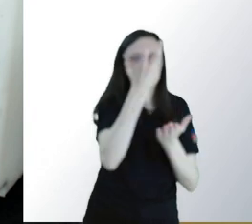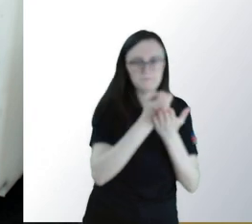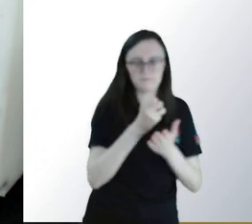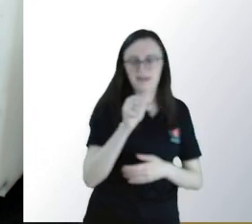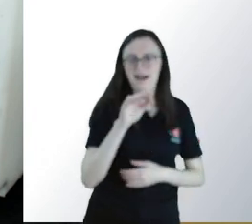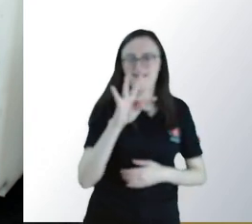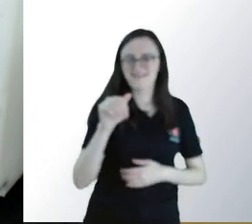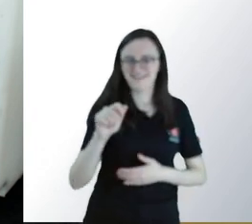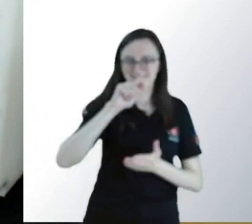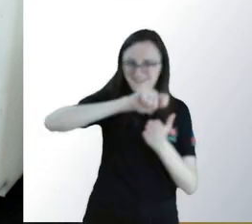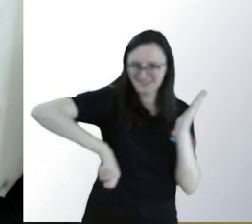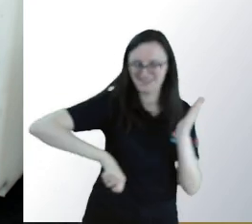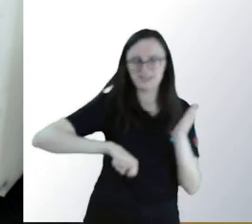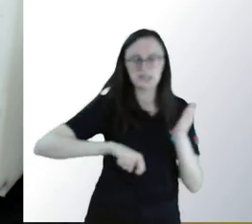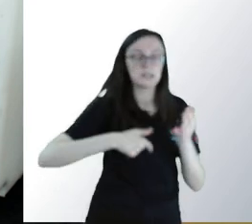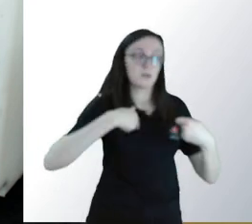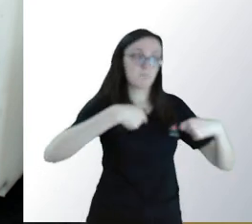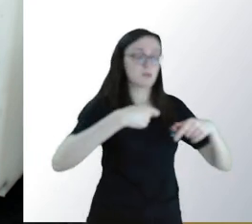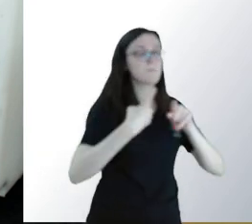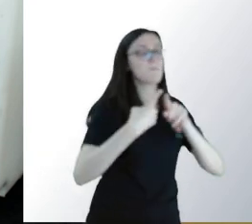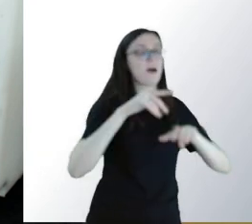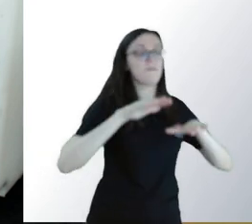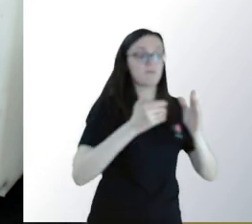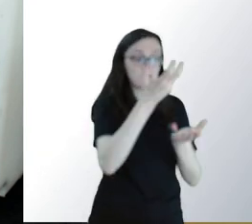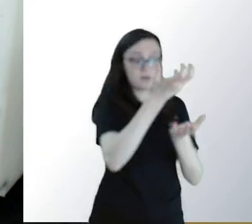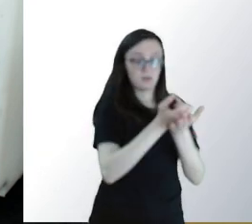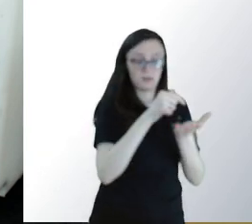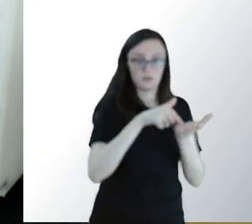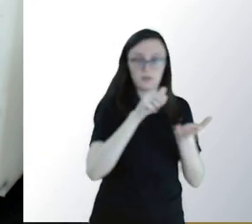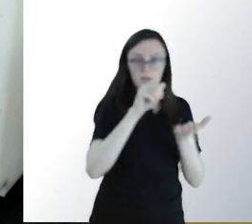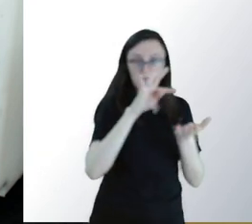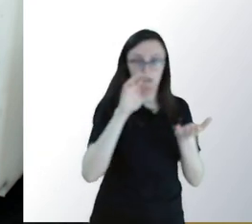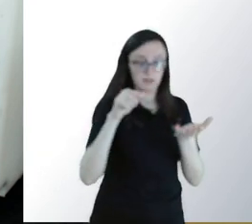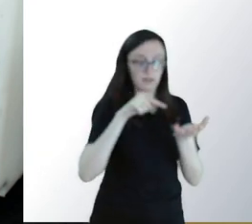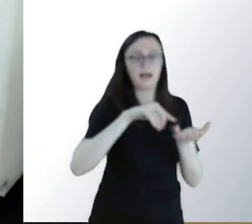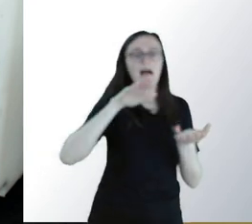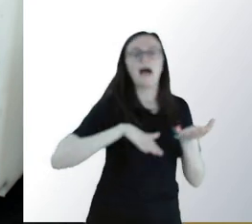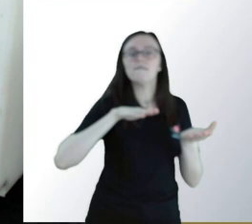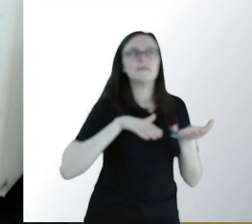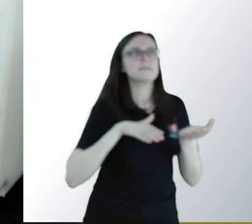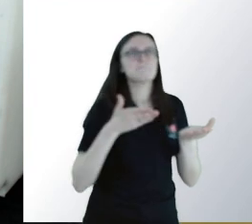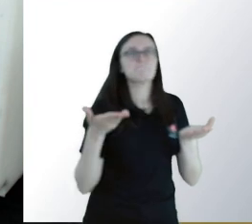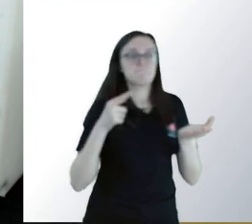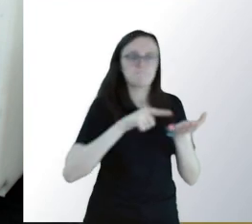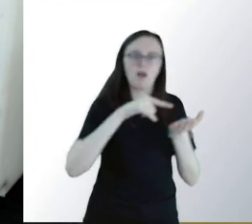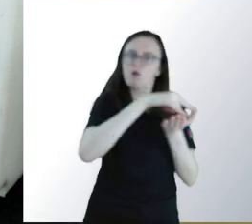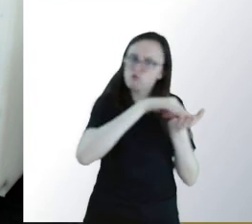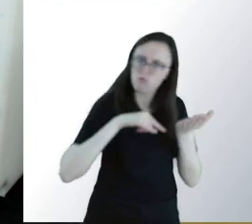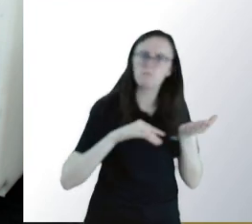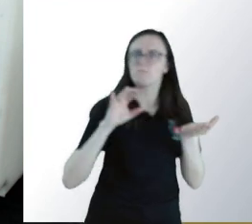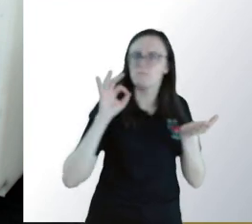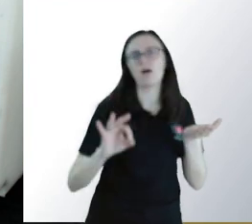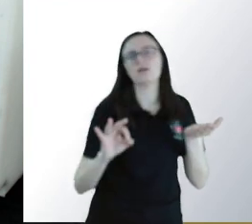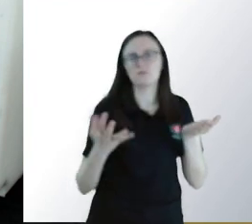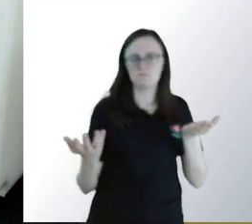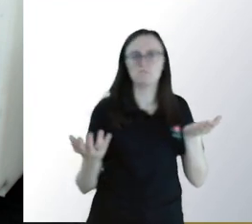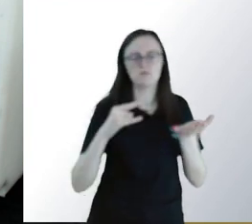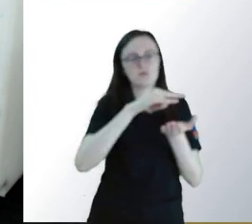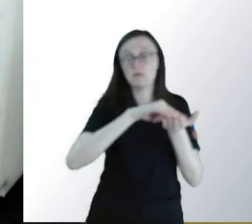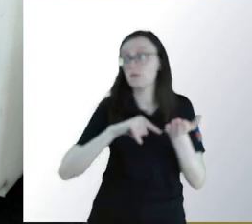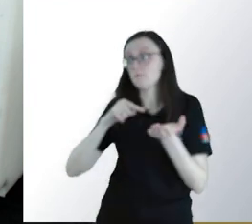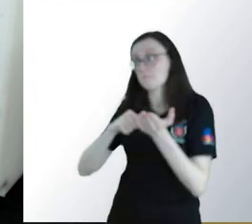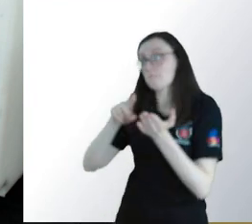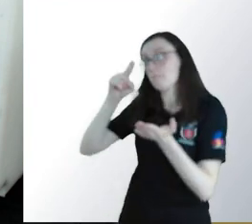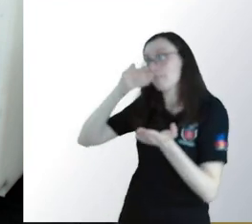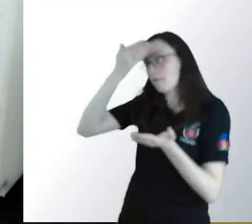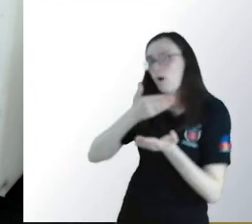ata. Eu preciso, porque muitas vezes esse registro em ata é que vai se tornar ali um documento, né? Isso, um elemento de prova